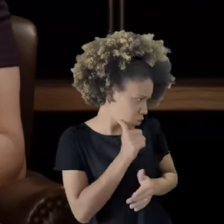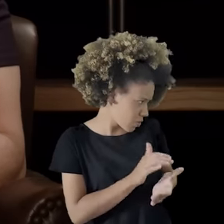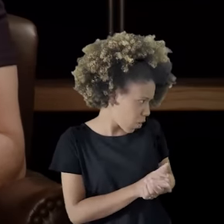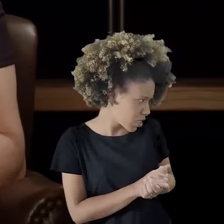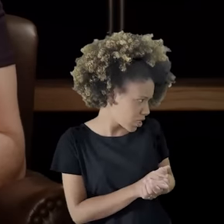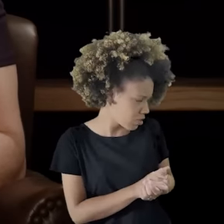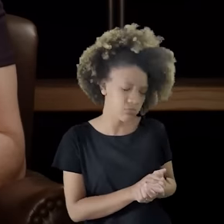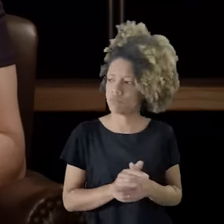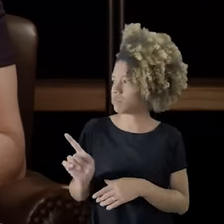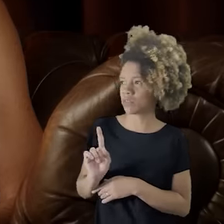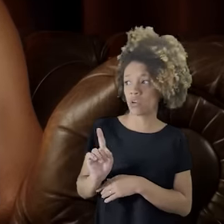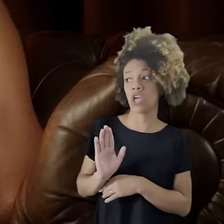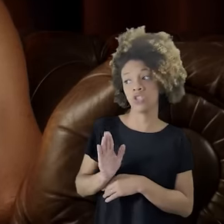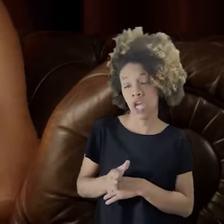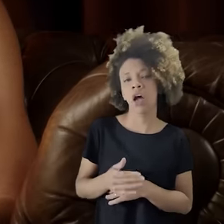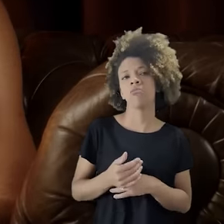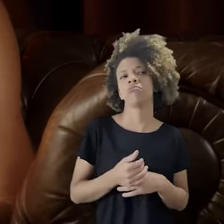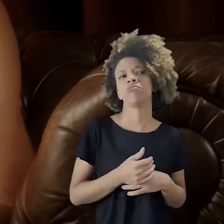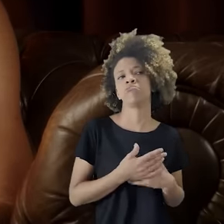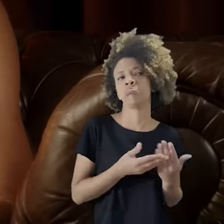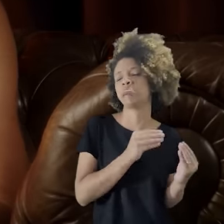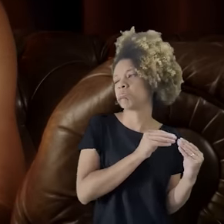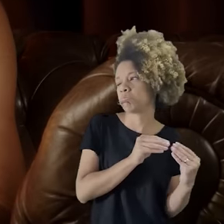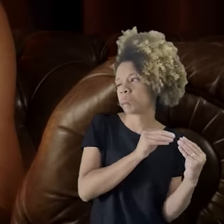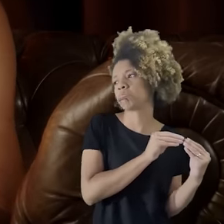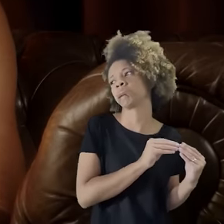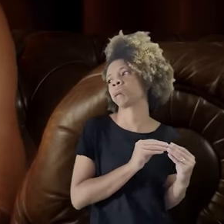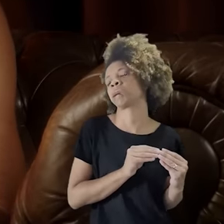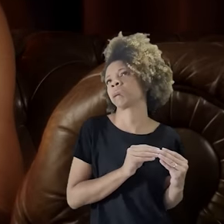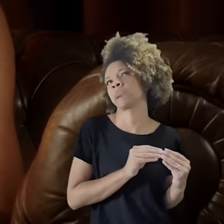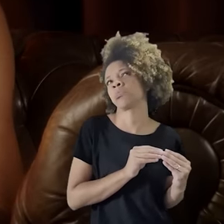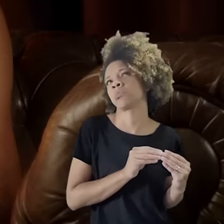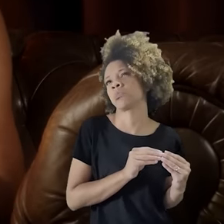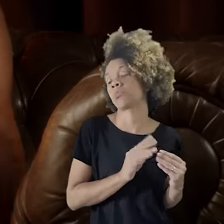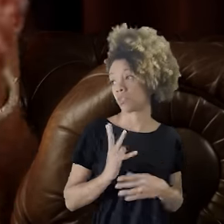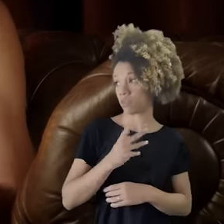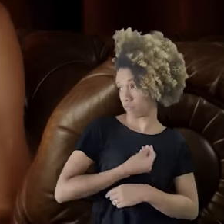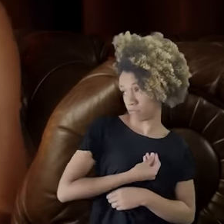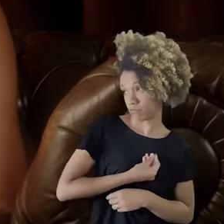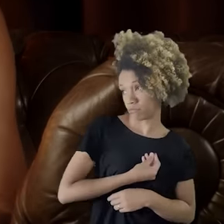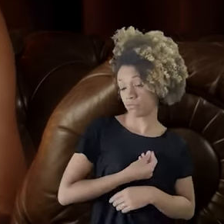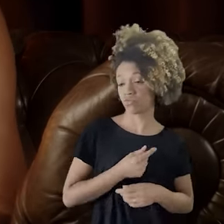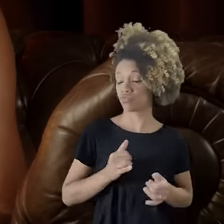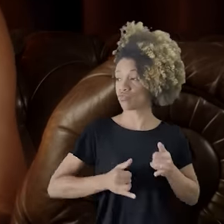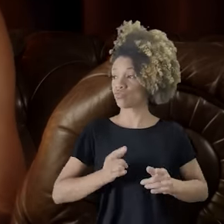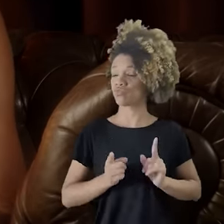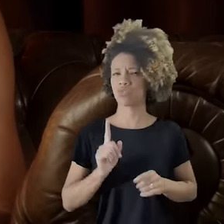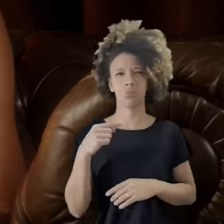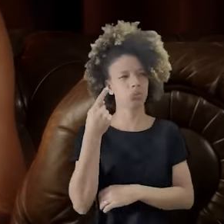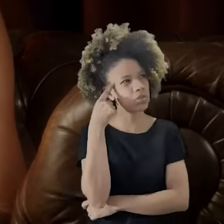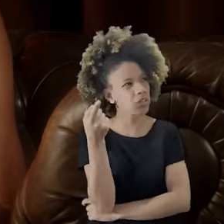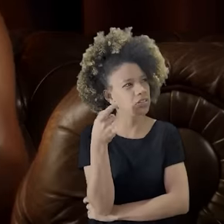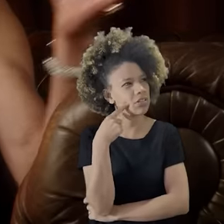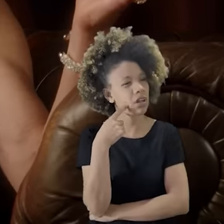a sua esposa não já cheguei a sair com com travesti é uma vez depois